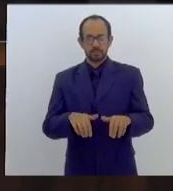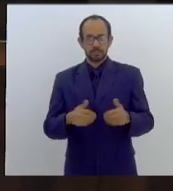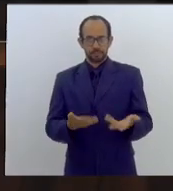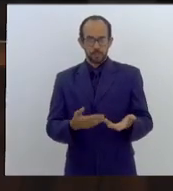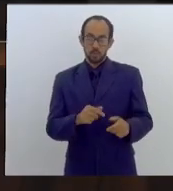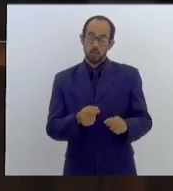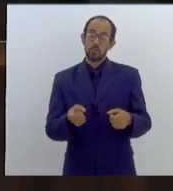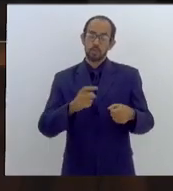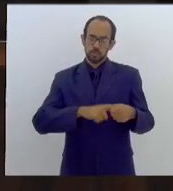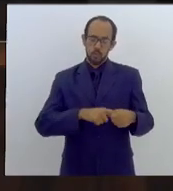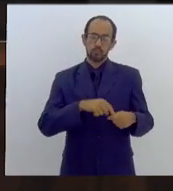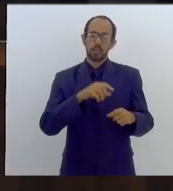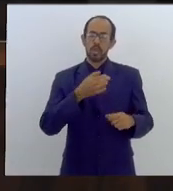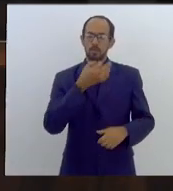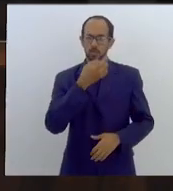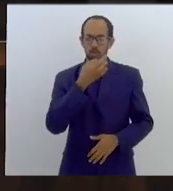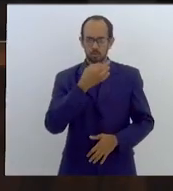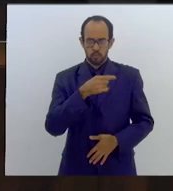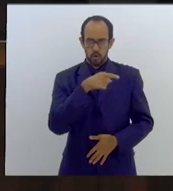a palavra a Vossa Excelência.